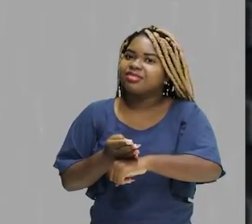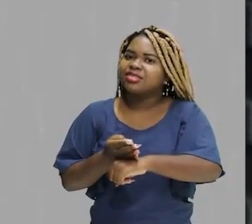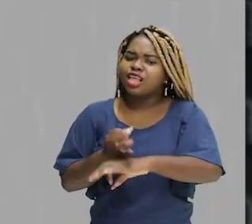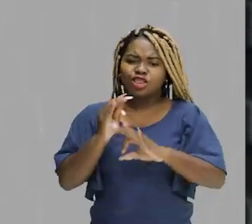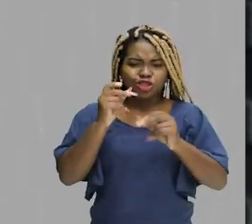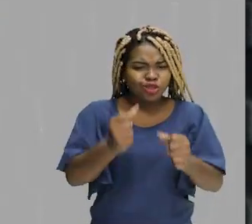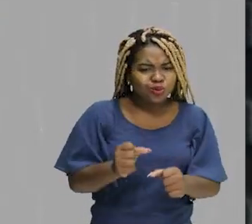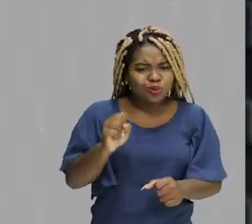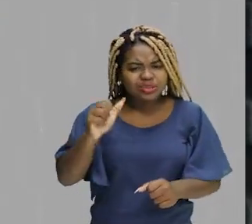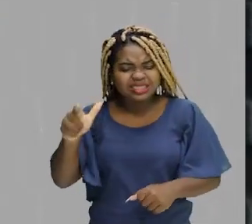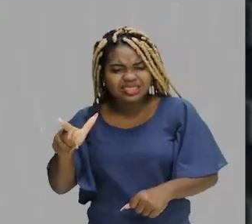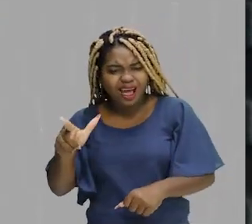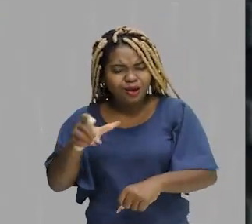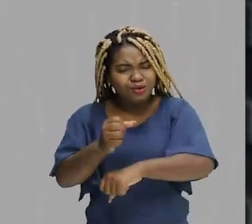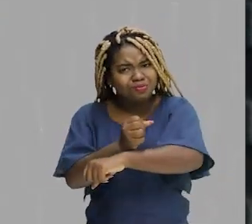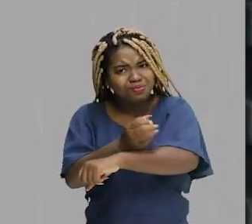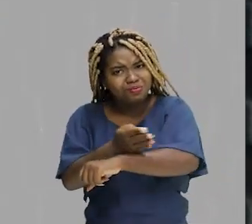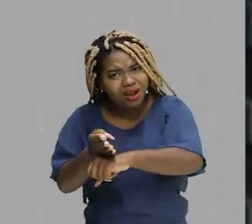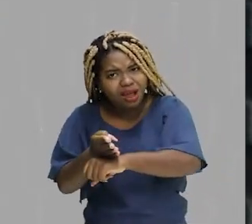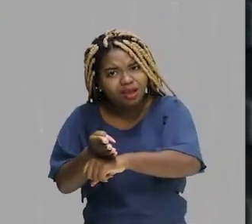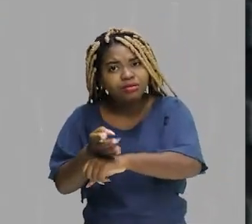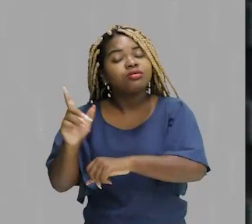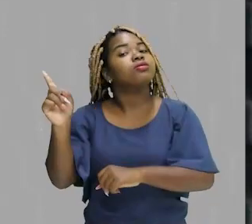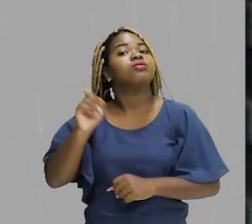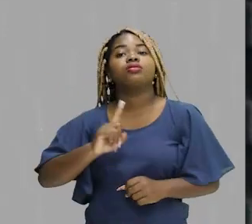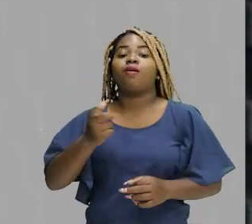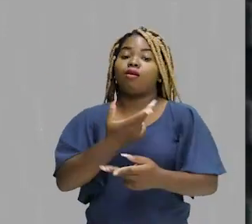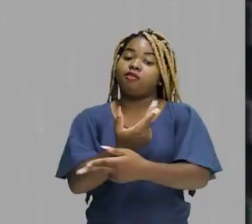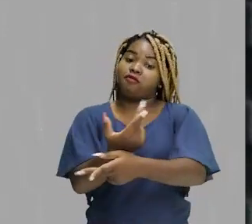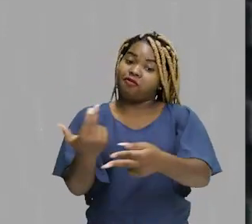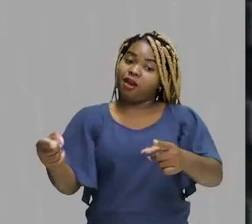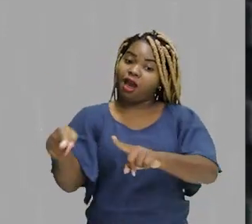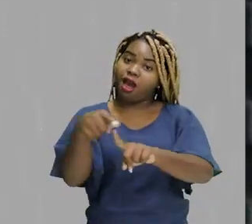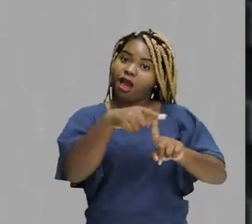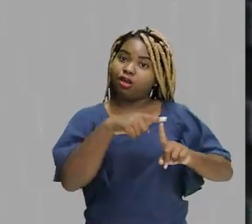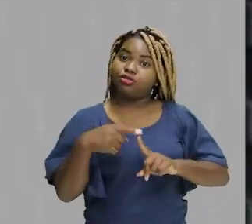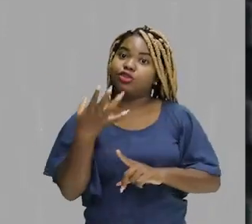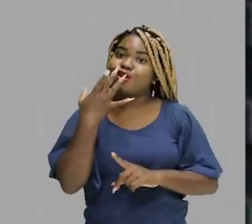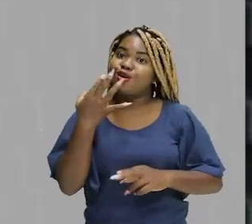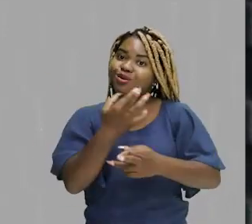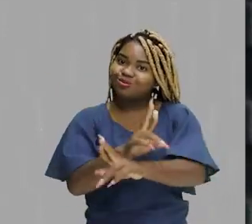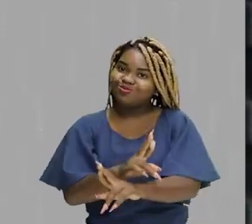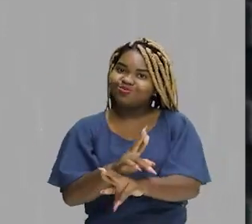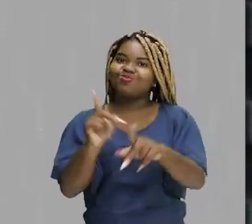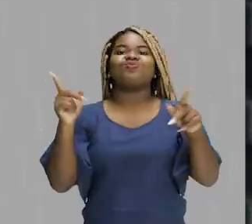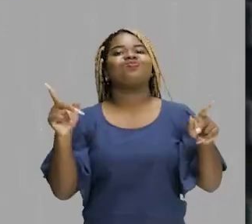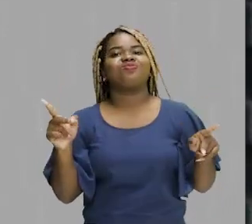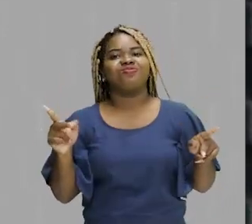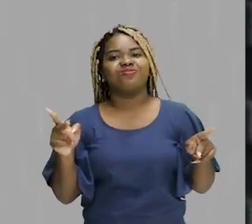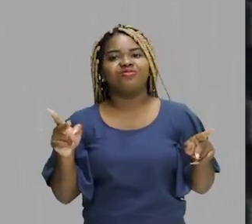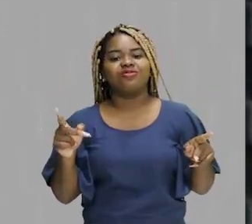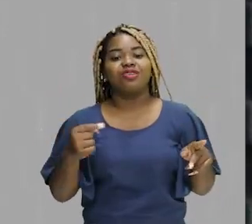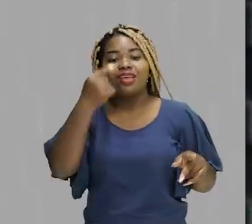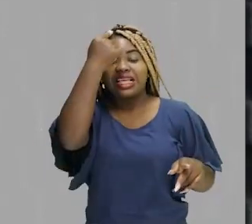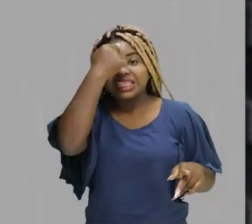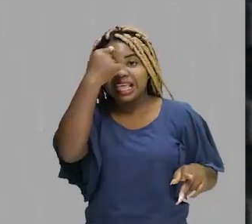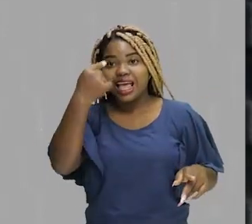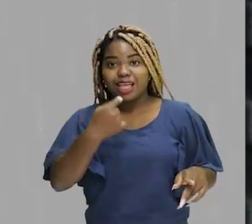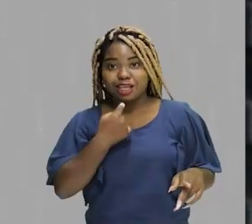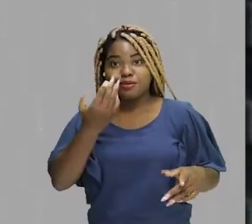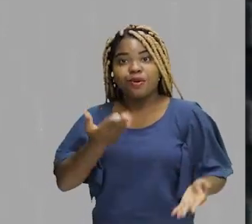sal não é branco. Nós temos vários sais com colorações diferentes. E aqui na tela, olha